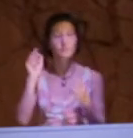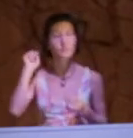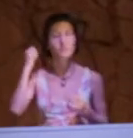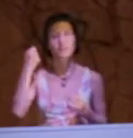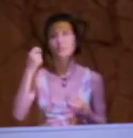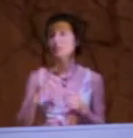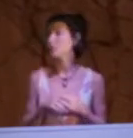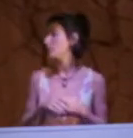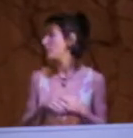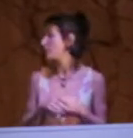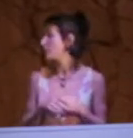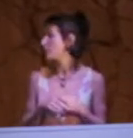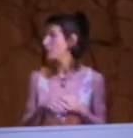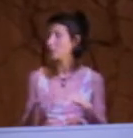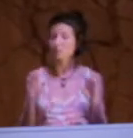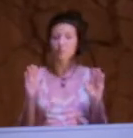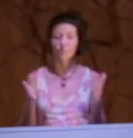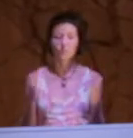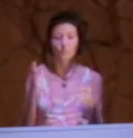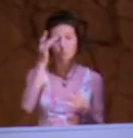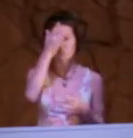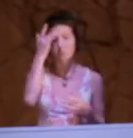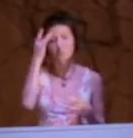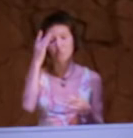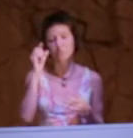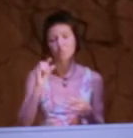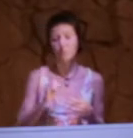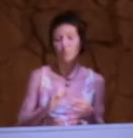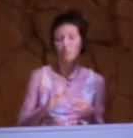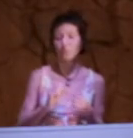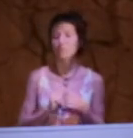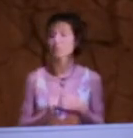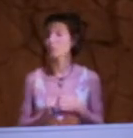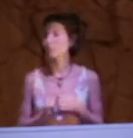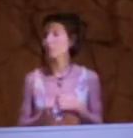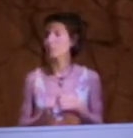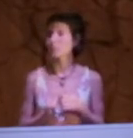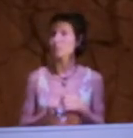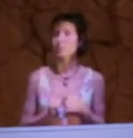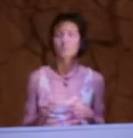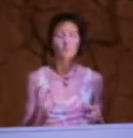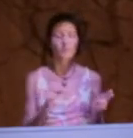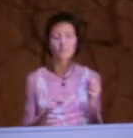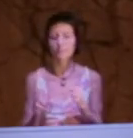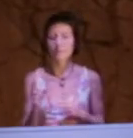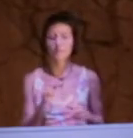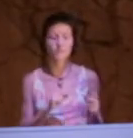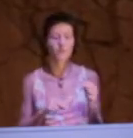uma quantidade bem pequena de participação, né, por conta de várias questões